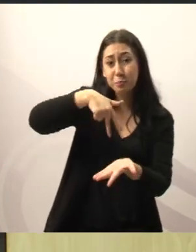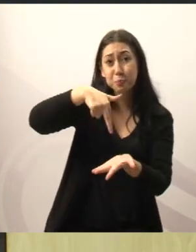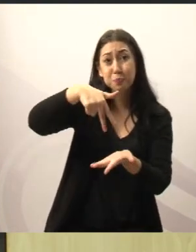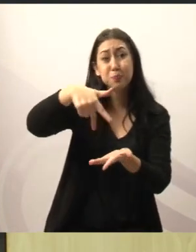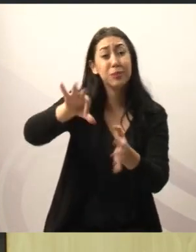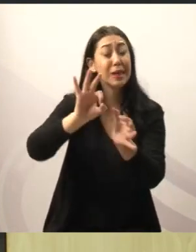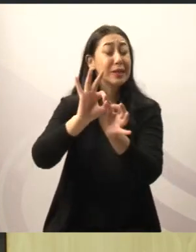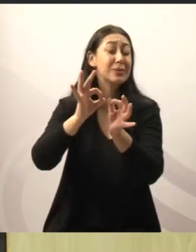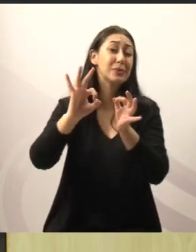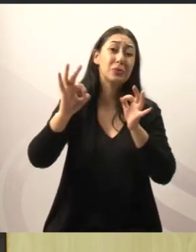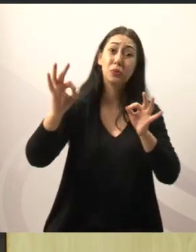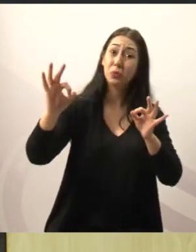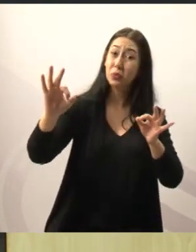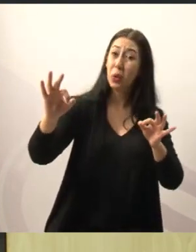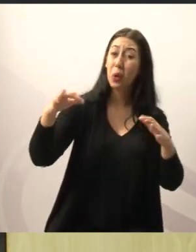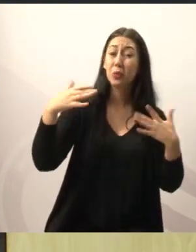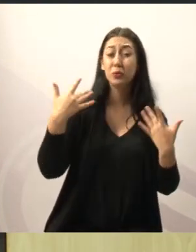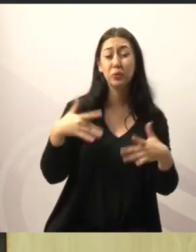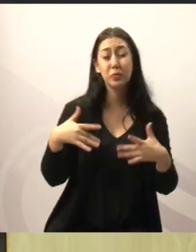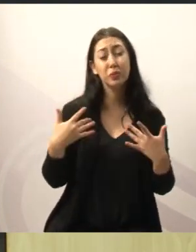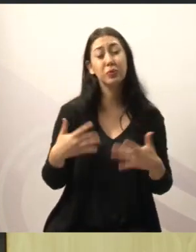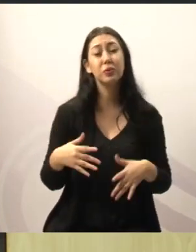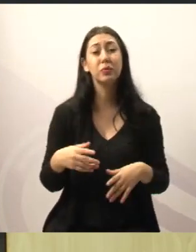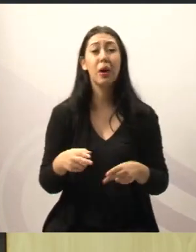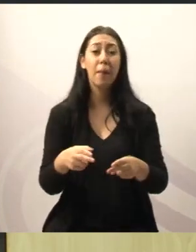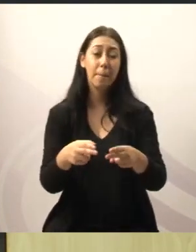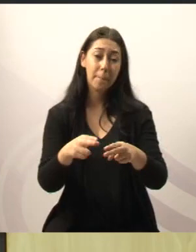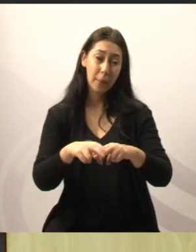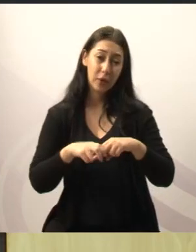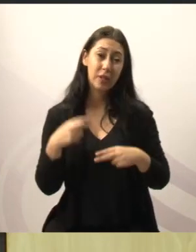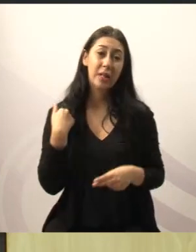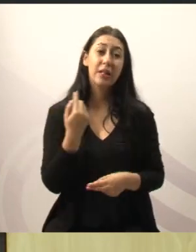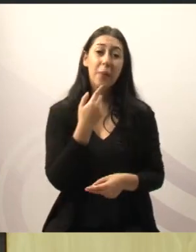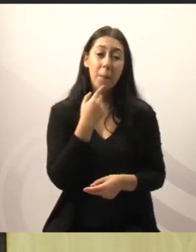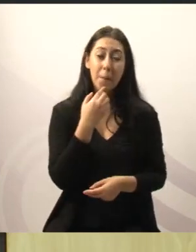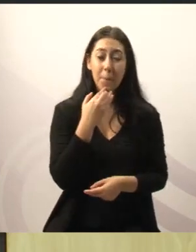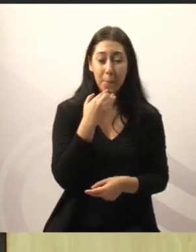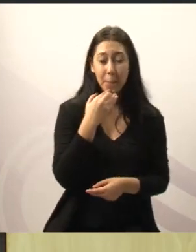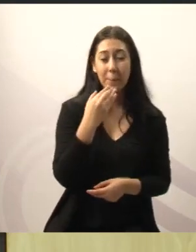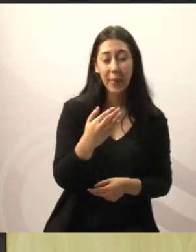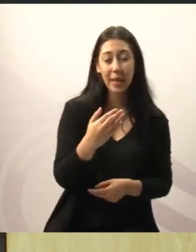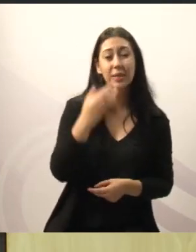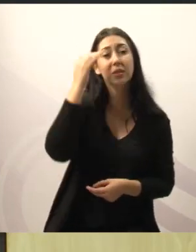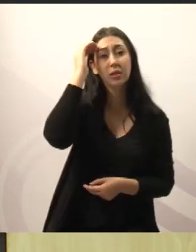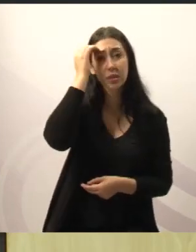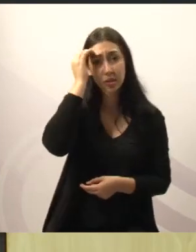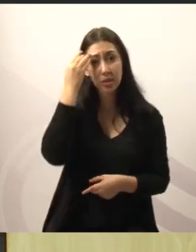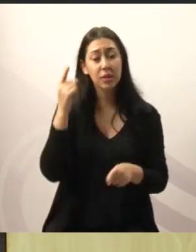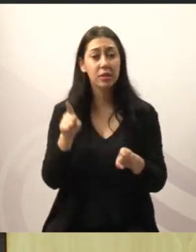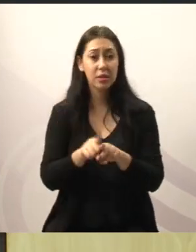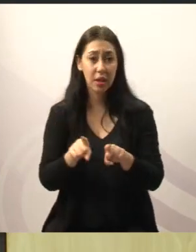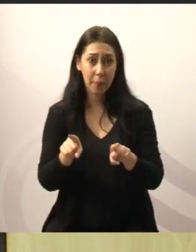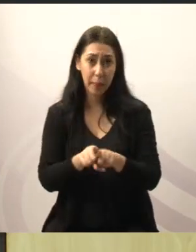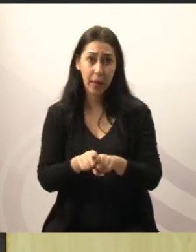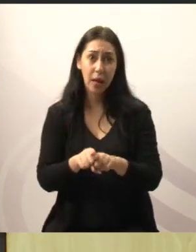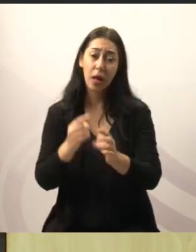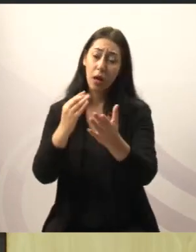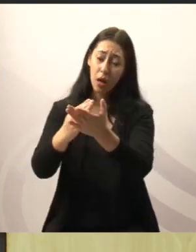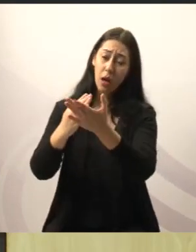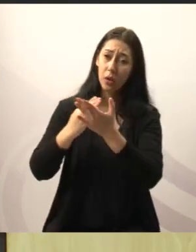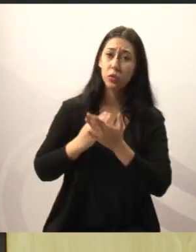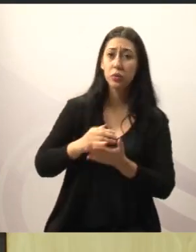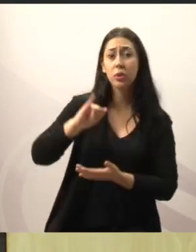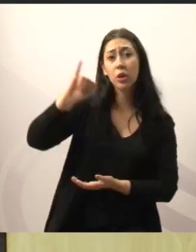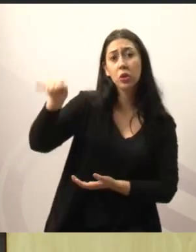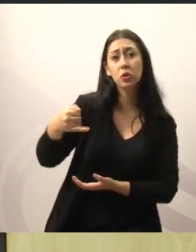pelo ônibus. Assim sendo, muito respeitosamente, recorremos à compreensão e aos préstimos da Jacareí Transporte Urbano Limitada